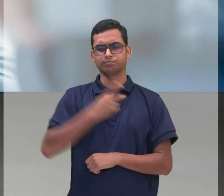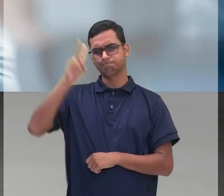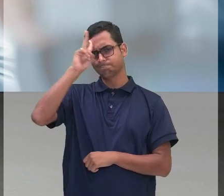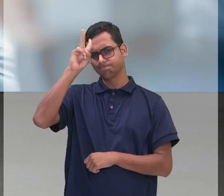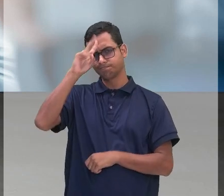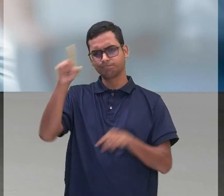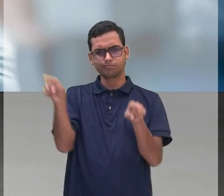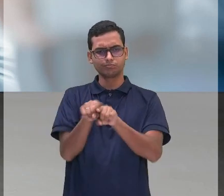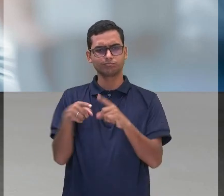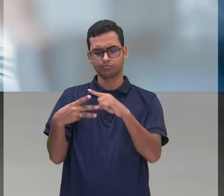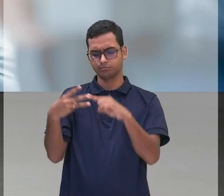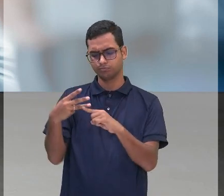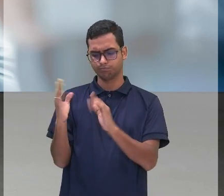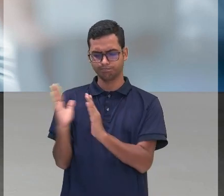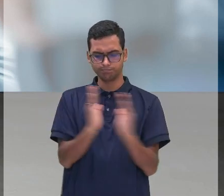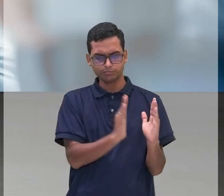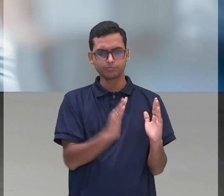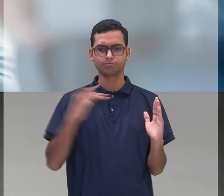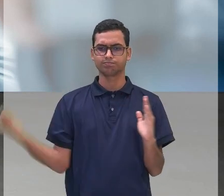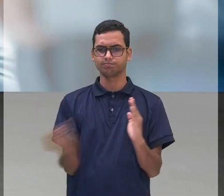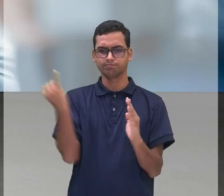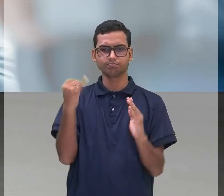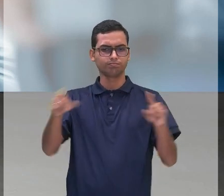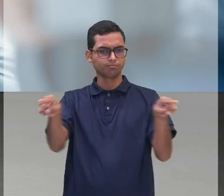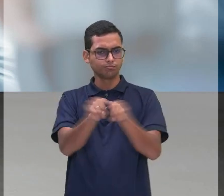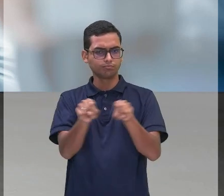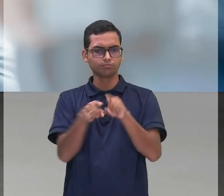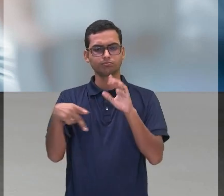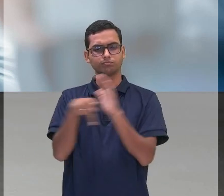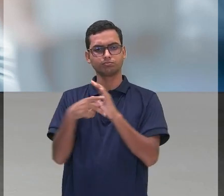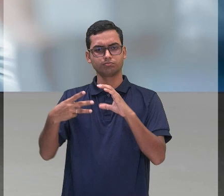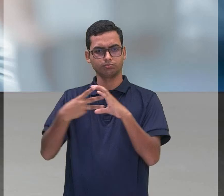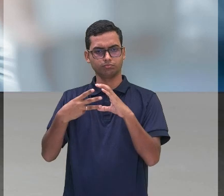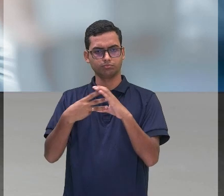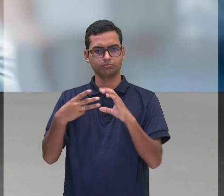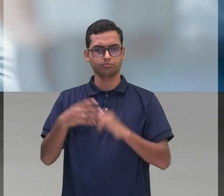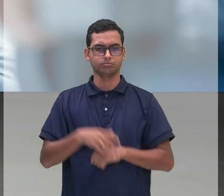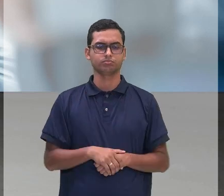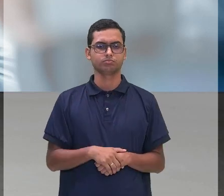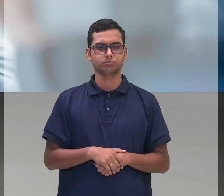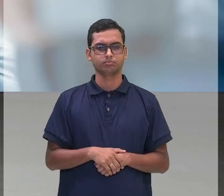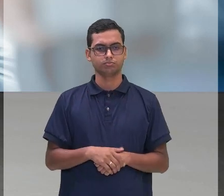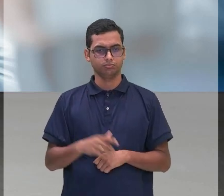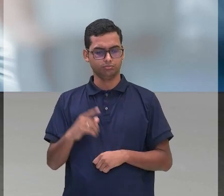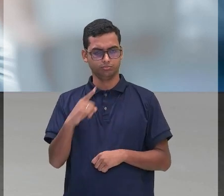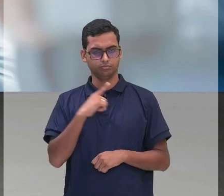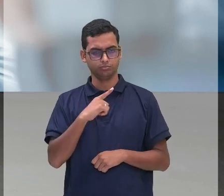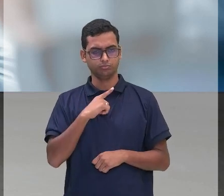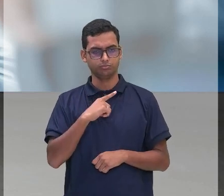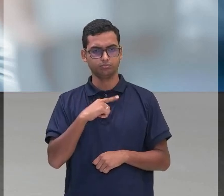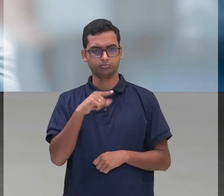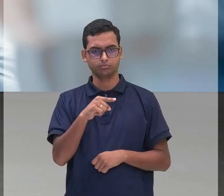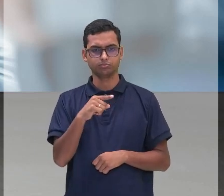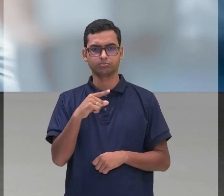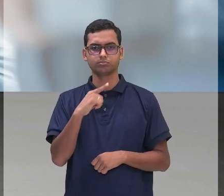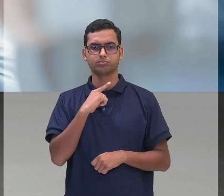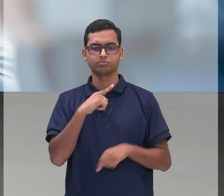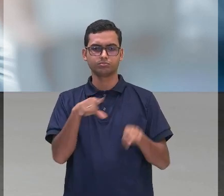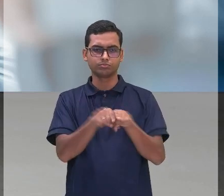apresenta três partes ali que são fundamentais. As células eucariontes. Ela vai ter aquela membrana